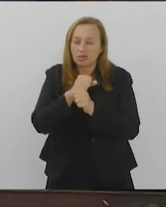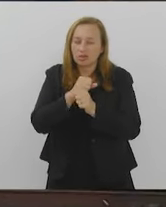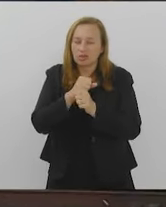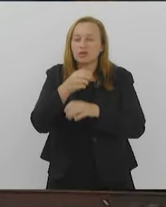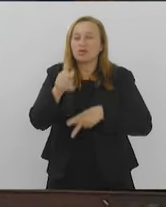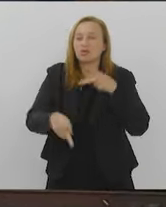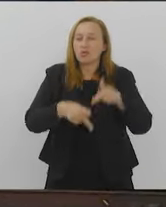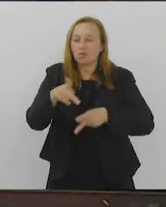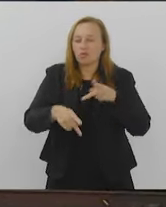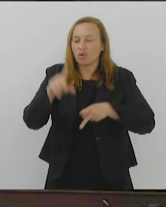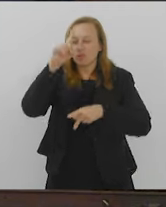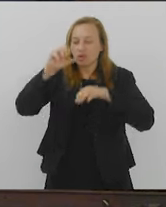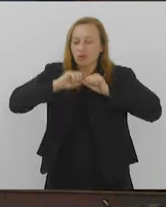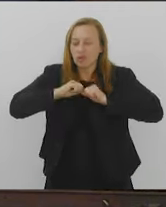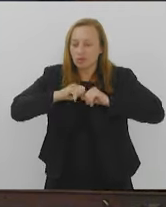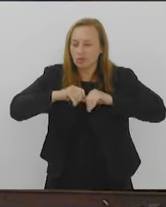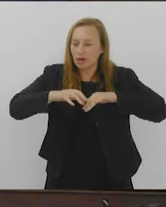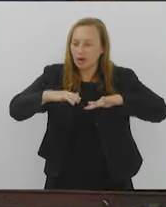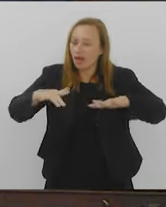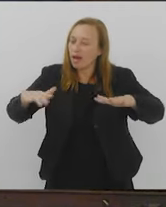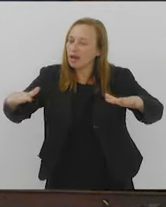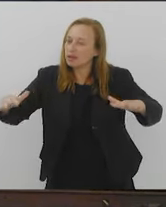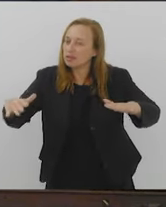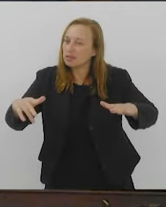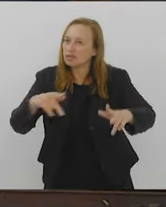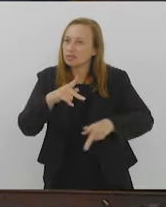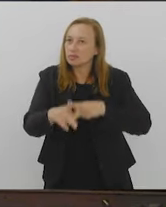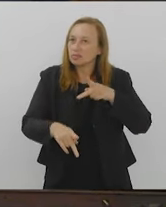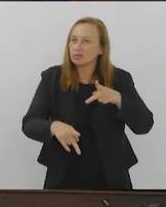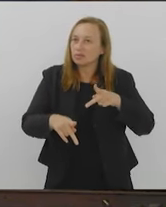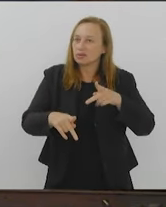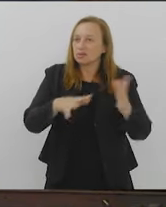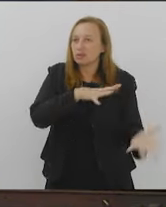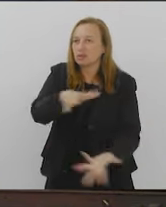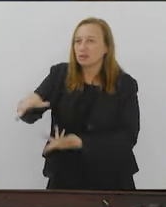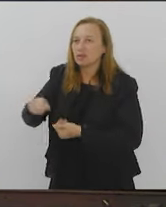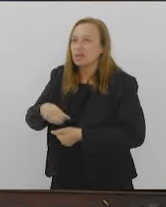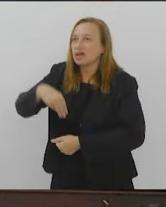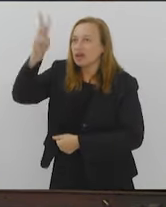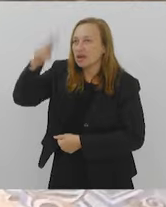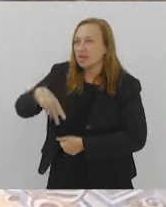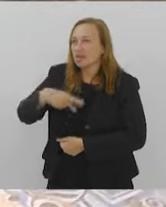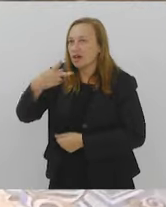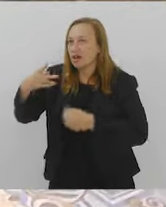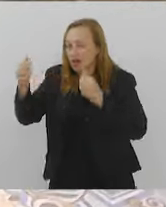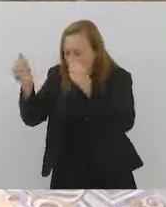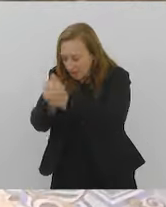de Deus, espalhado em toda a terra, e os que assim creem, dizem... Amém.